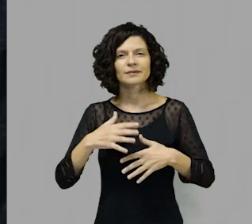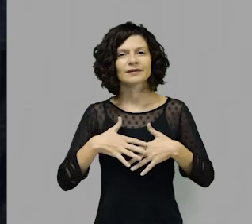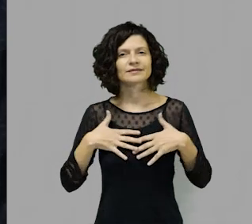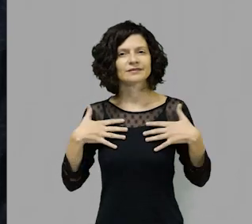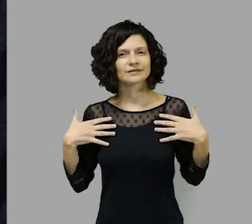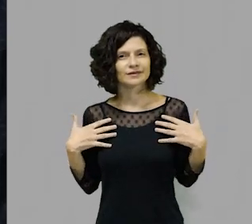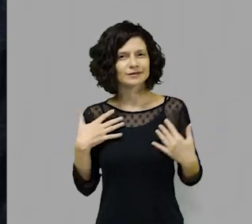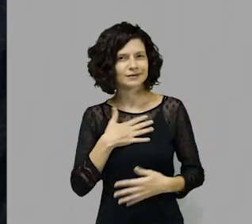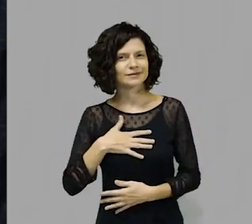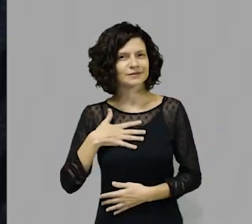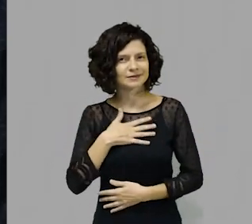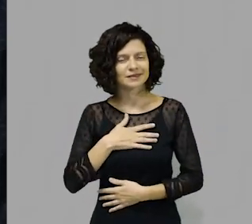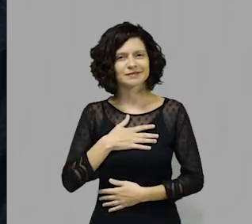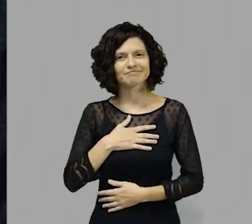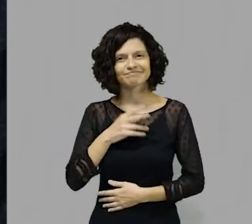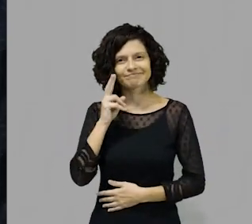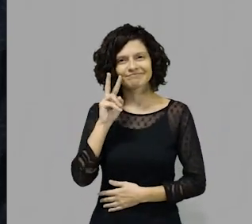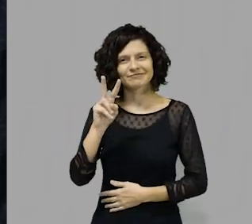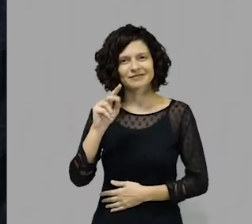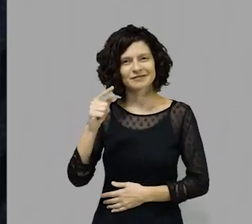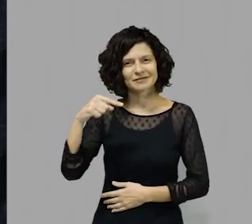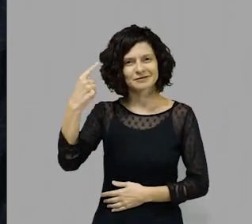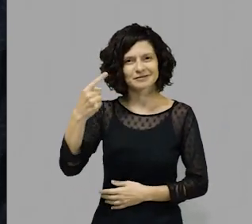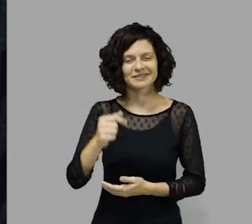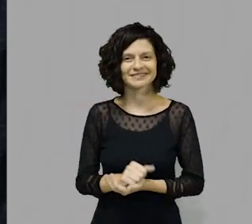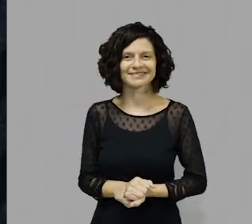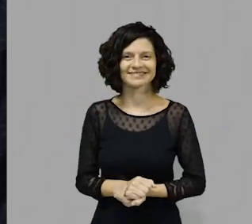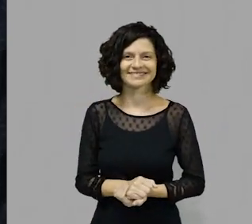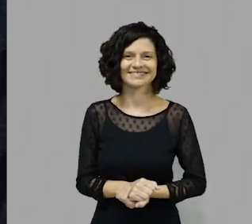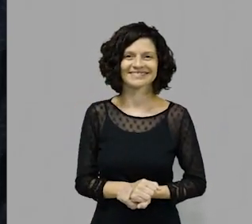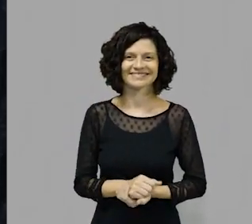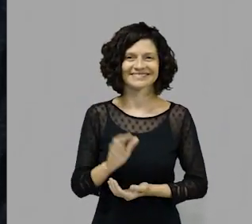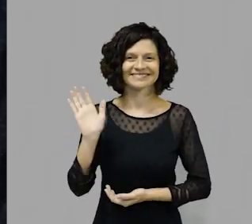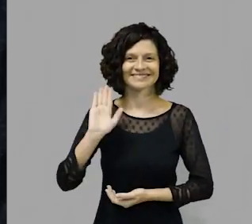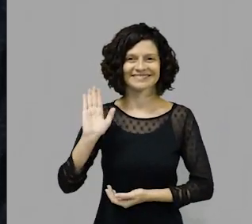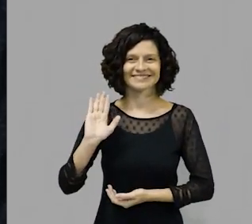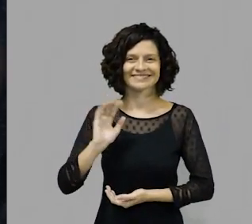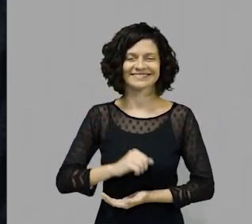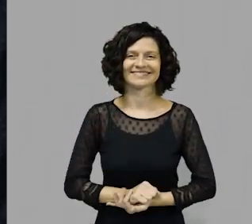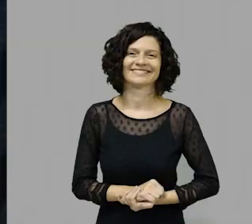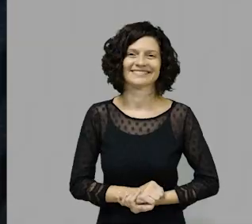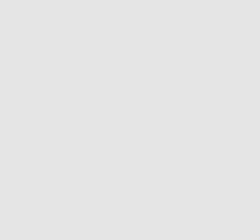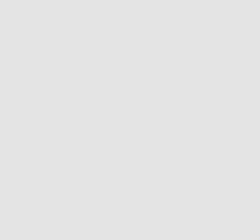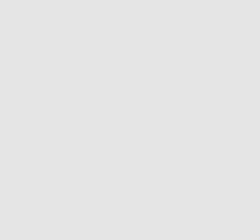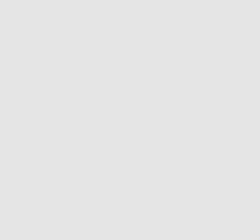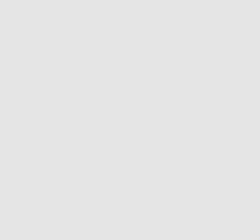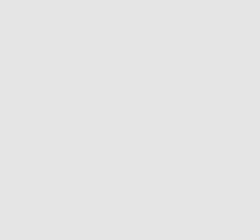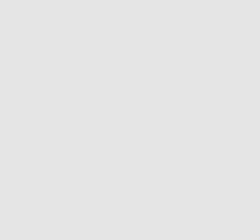todos vocês e a gente se vê numa próxima aula, numa próxima oportunidade. Tchau, tchau.